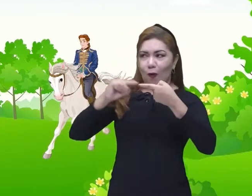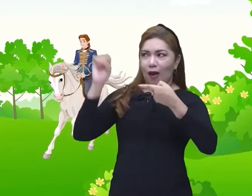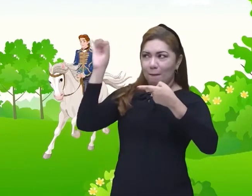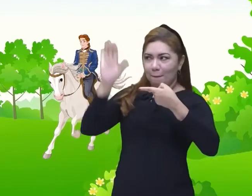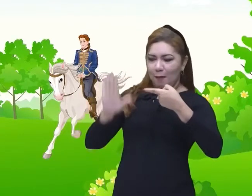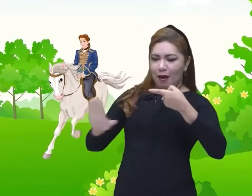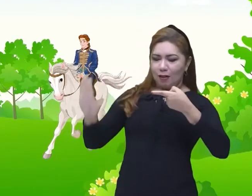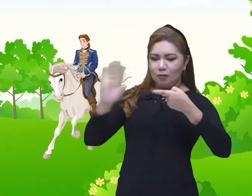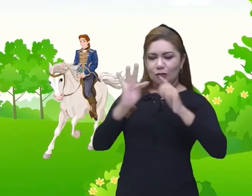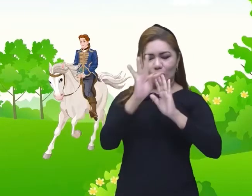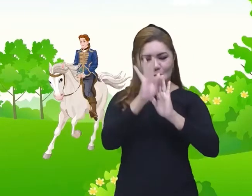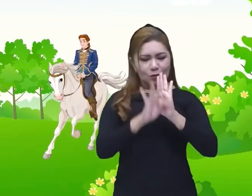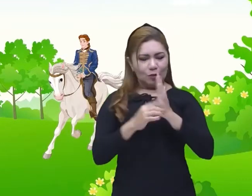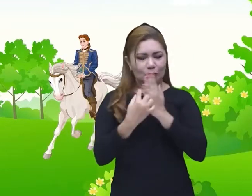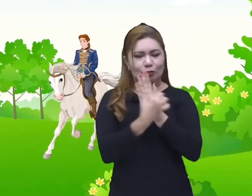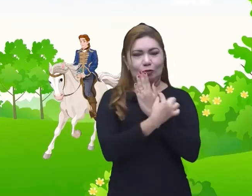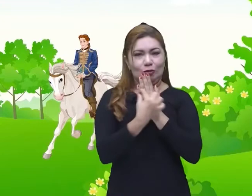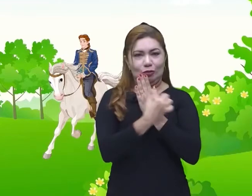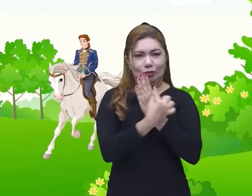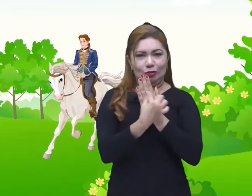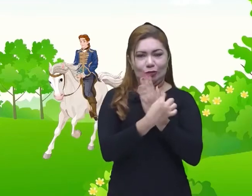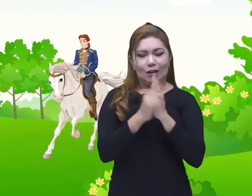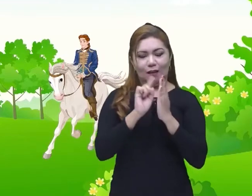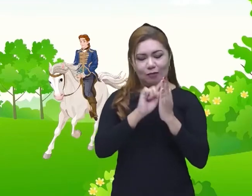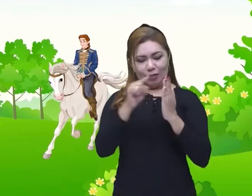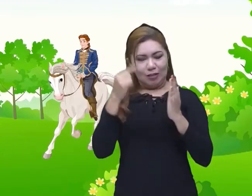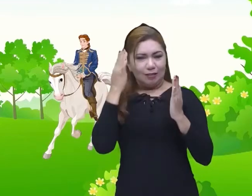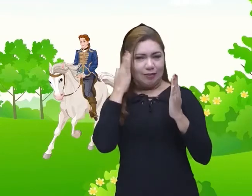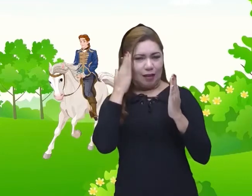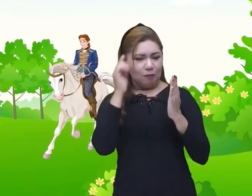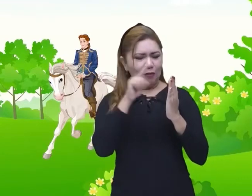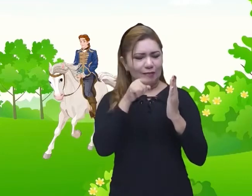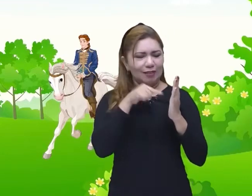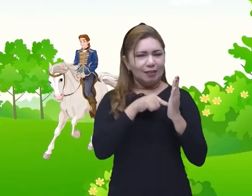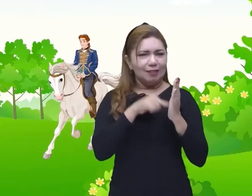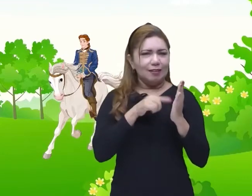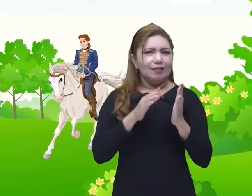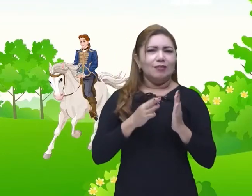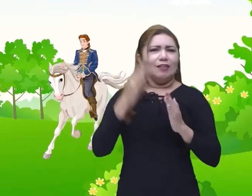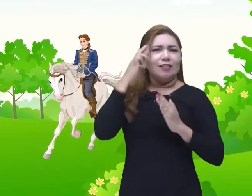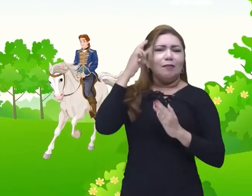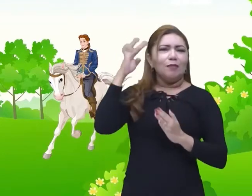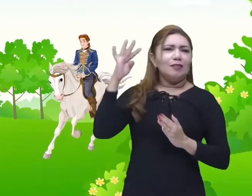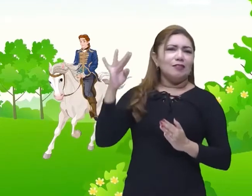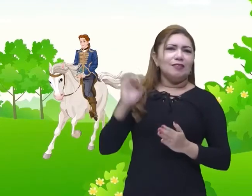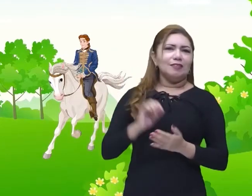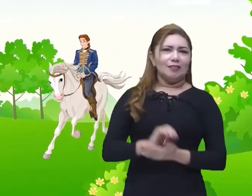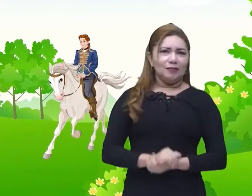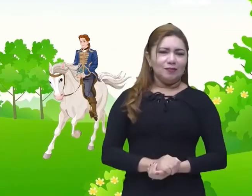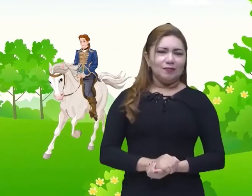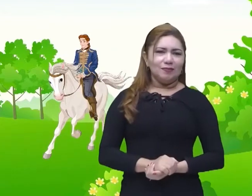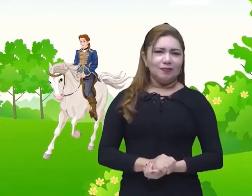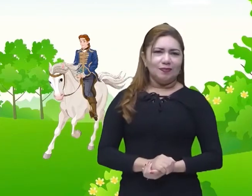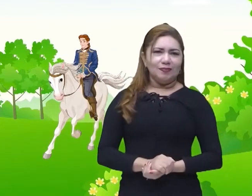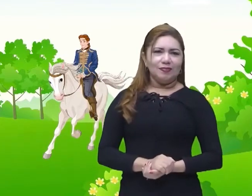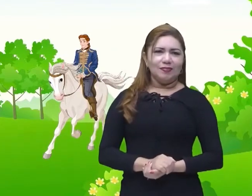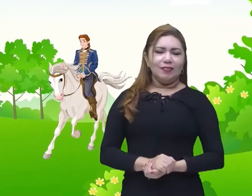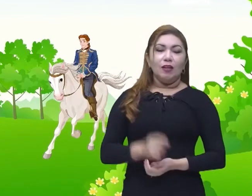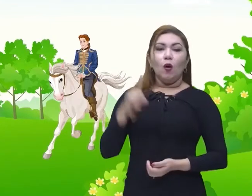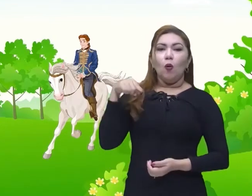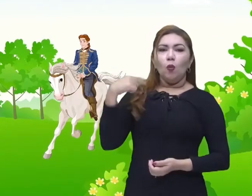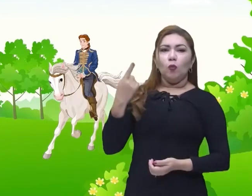do título, você sabe o que vem dentro. Você já faz aquela imaginação. Vamos mais uma?